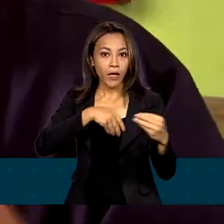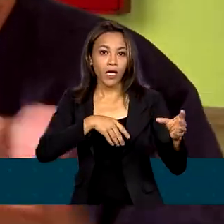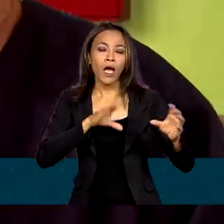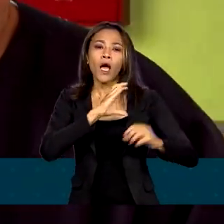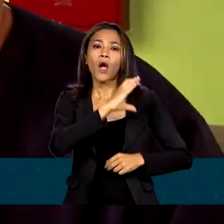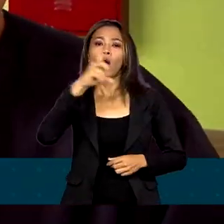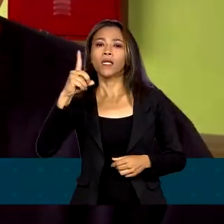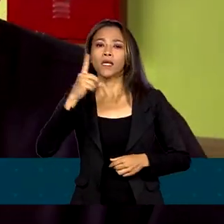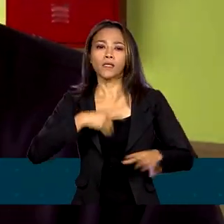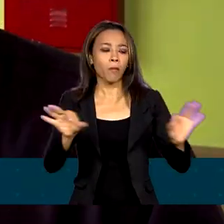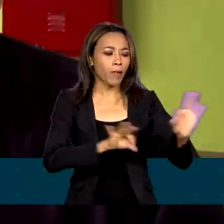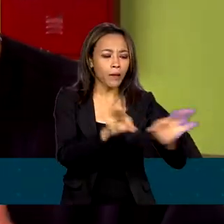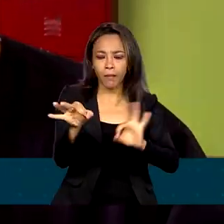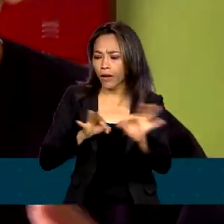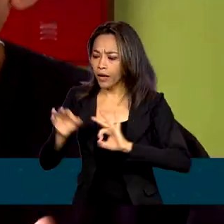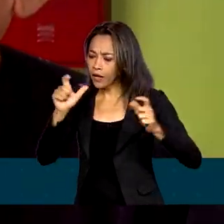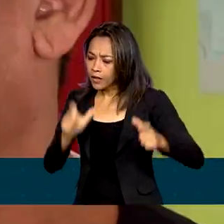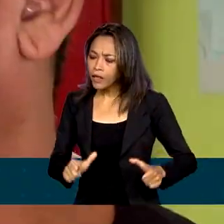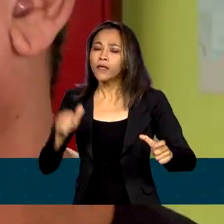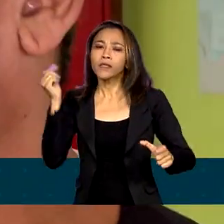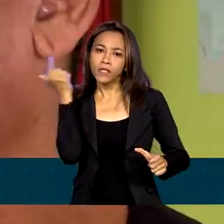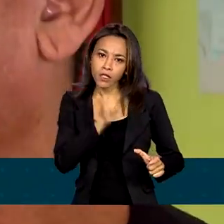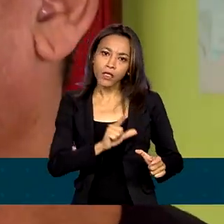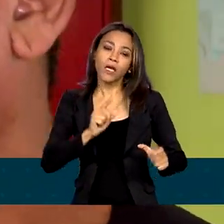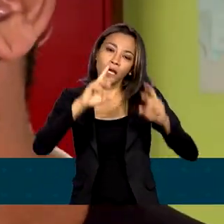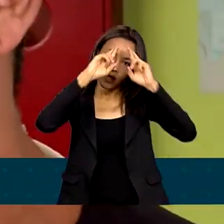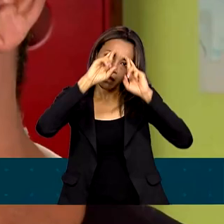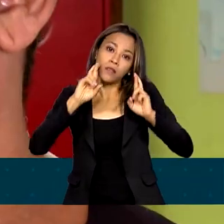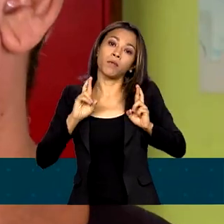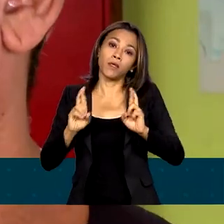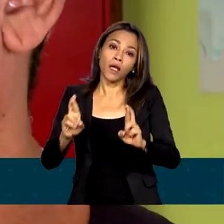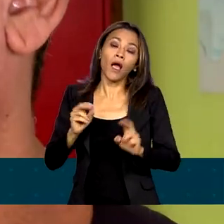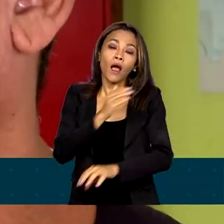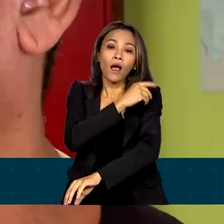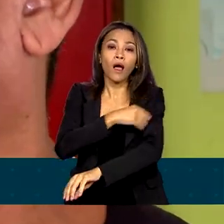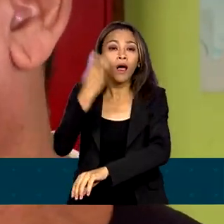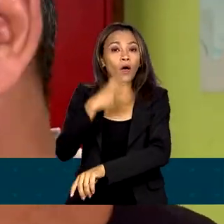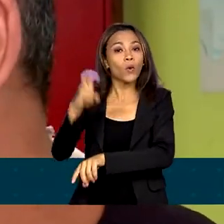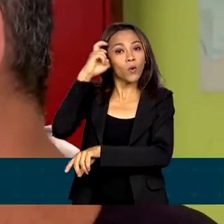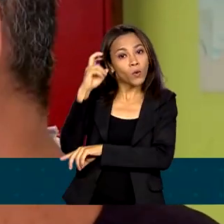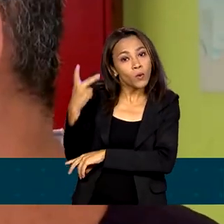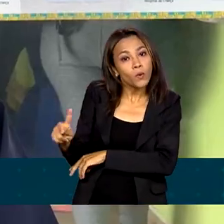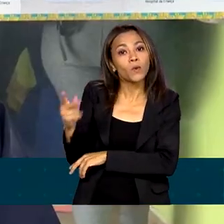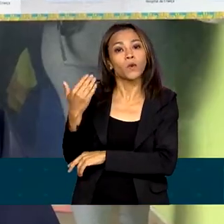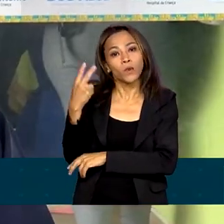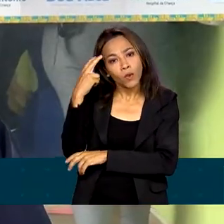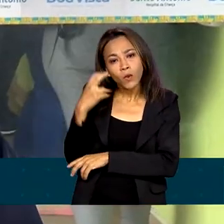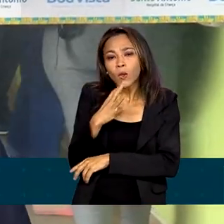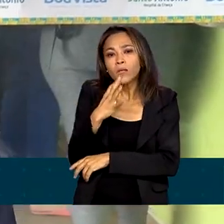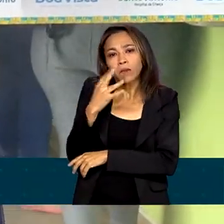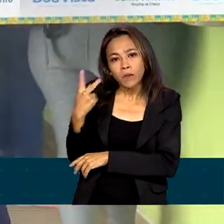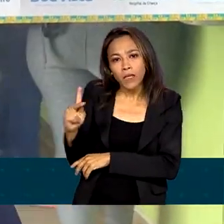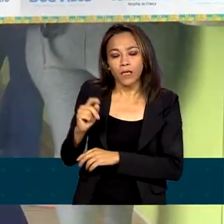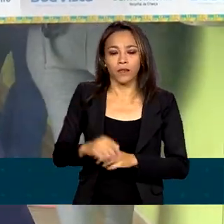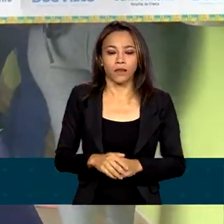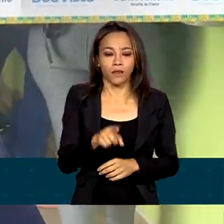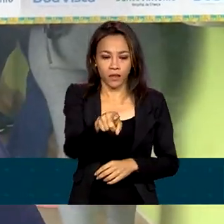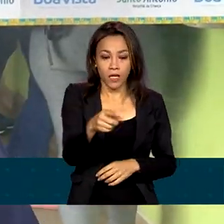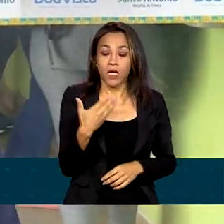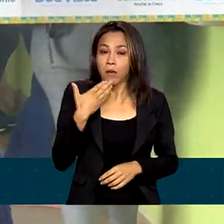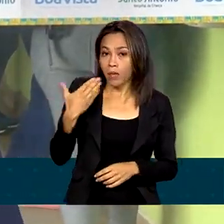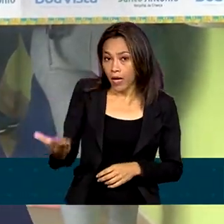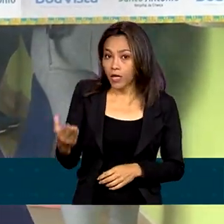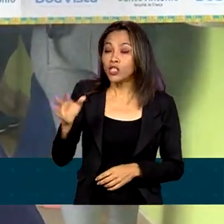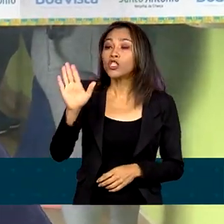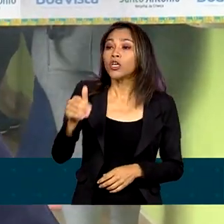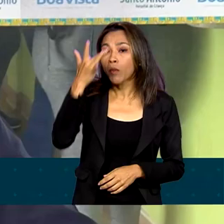para que as práticas tradicionais sejam realizadas. É uma forma de respeito a outros tipos de saberes. Pede que eles encaminhem, né, o